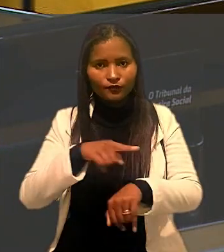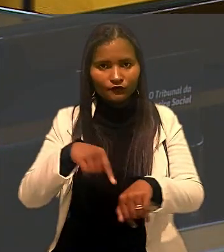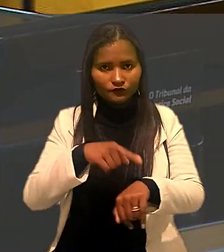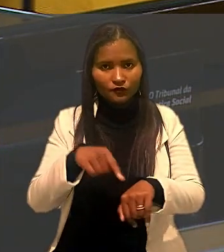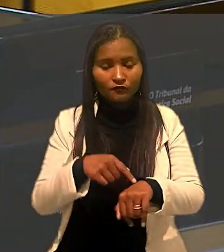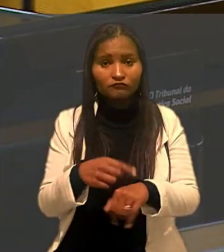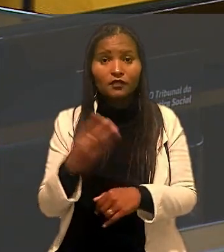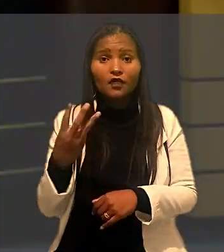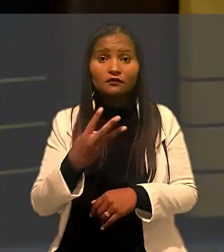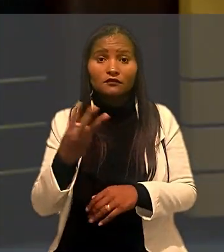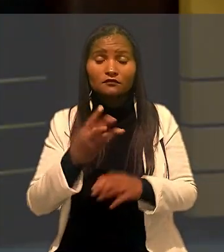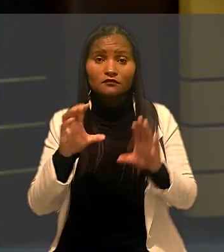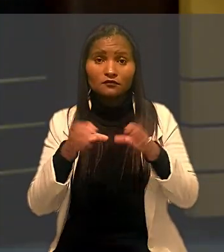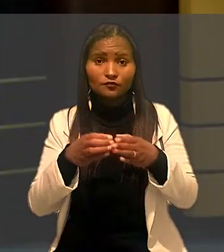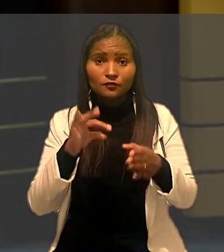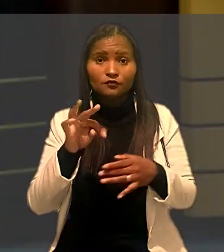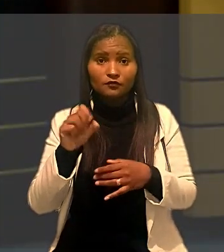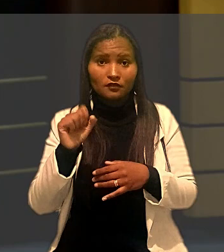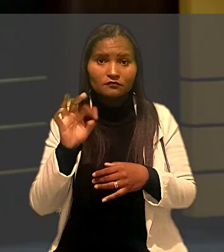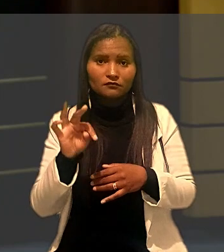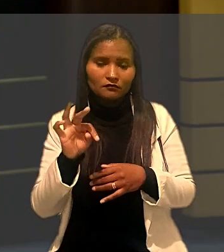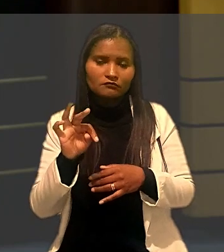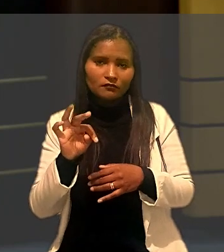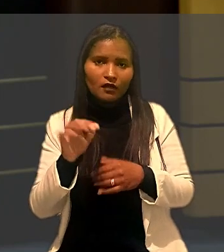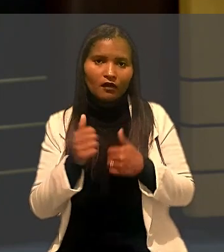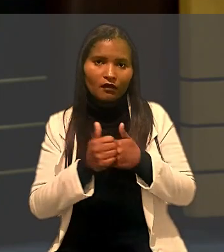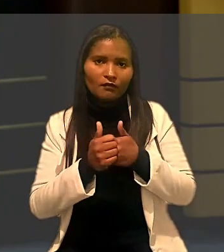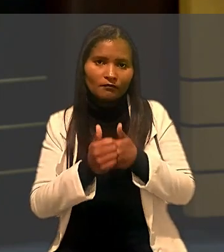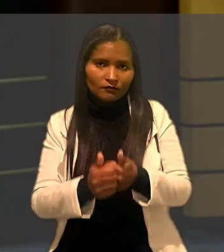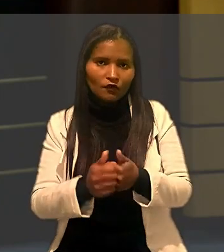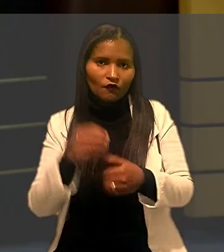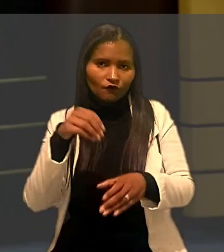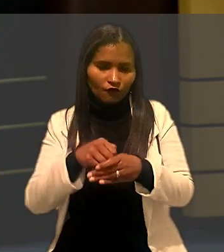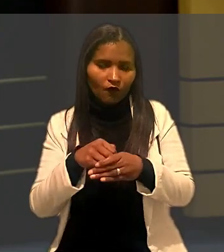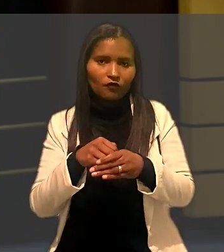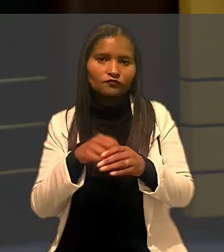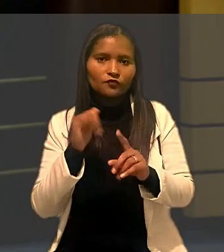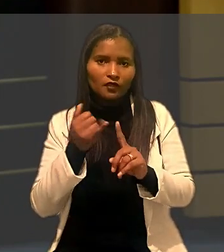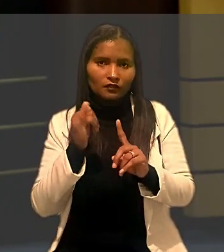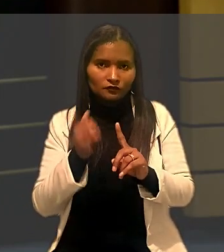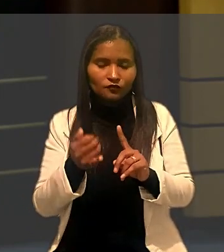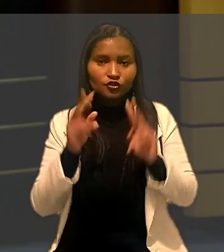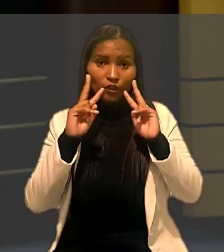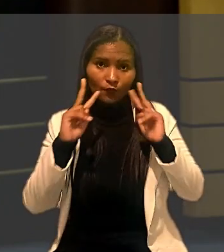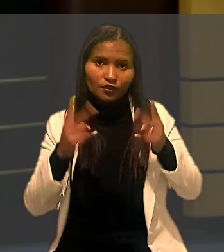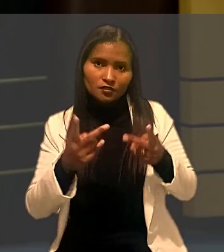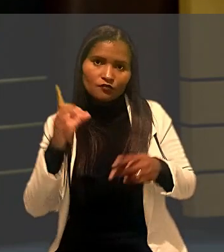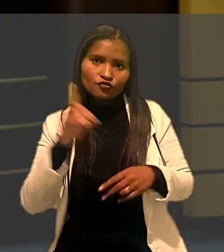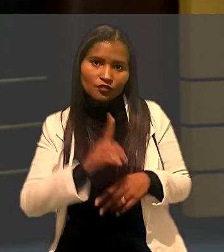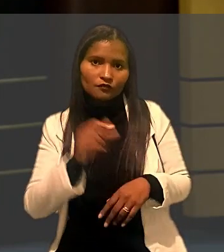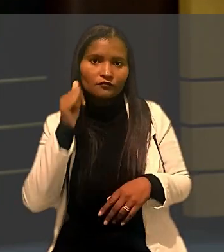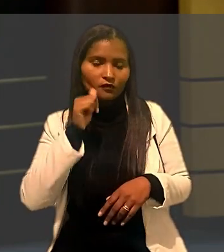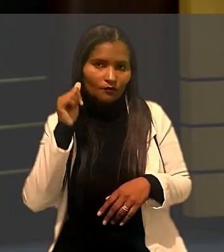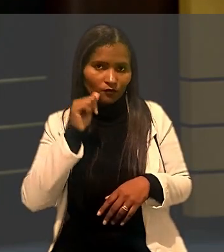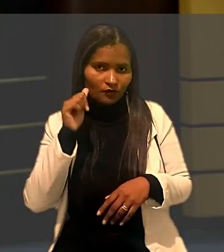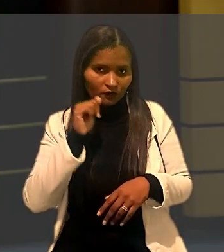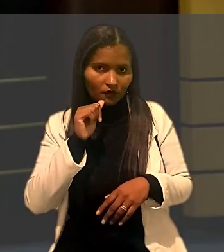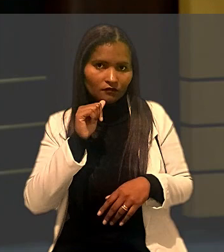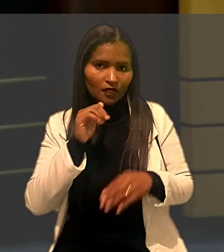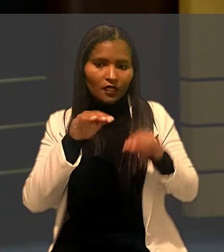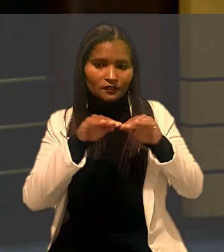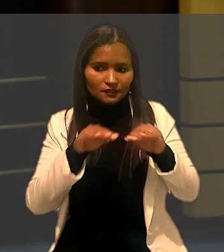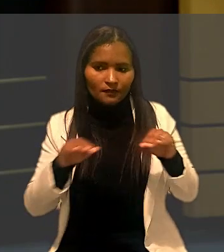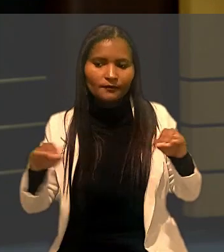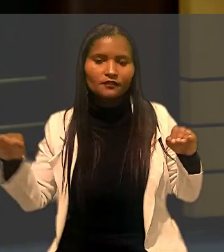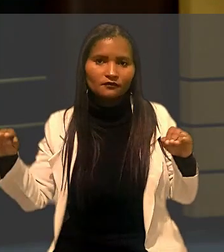estabilidade provisória. A 3ª turma do TST seguiu o voto do relator no sentido de reconhecer o direito da